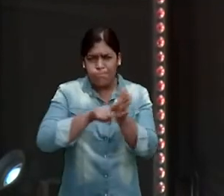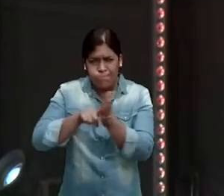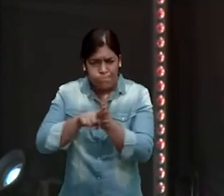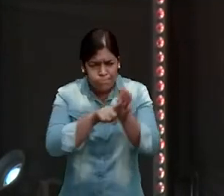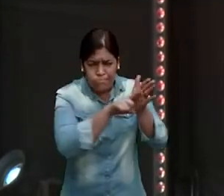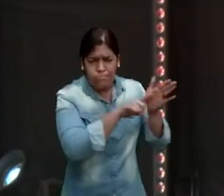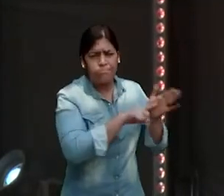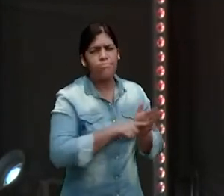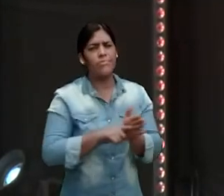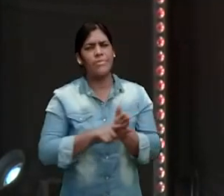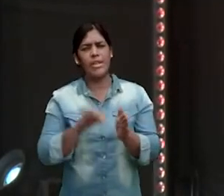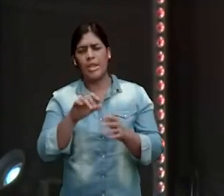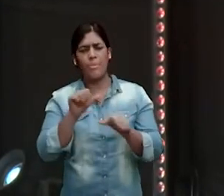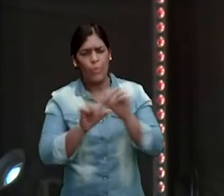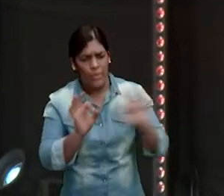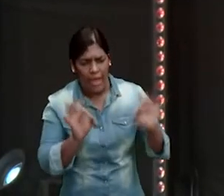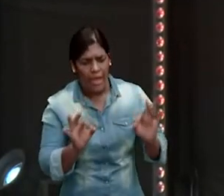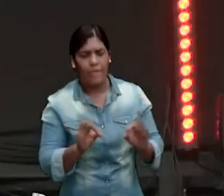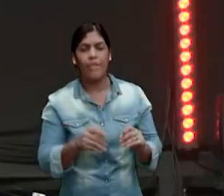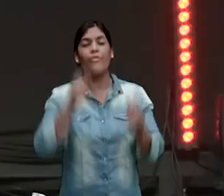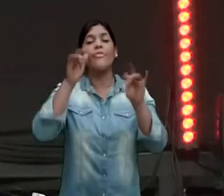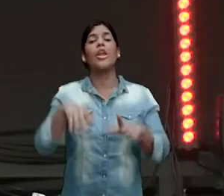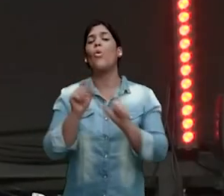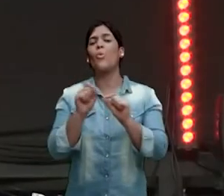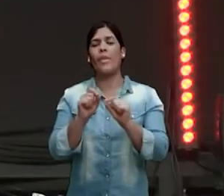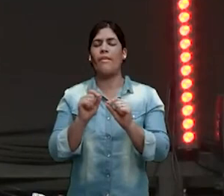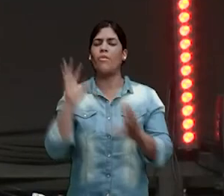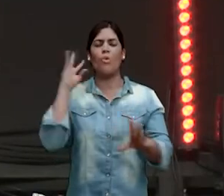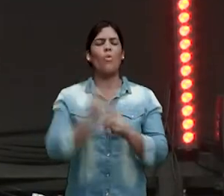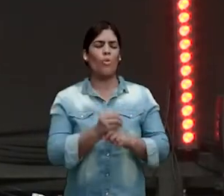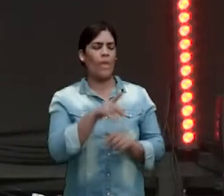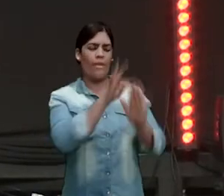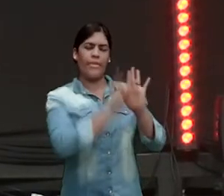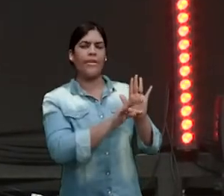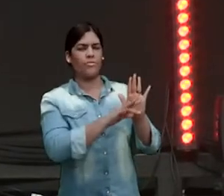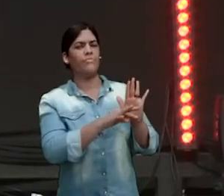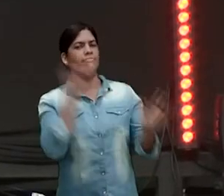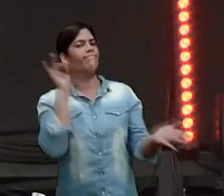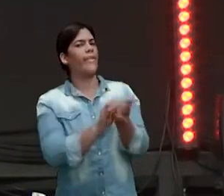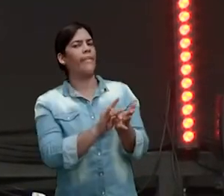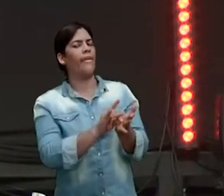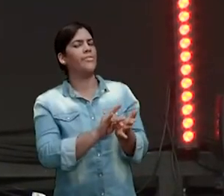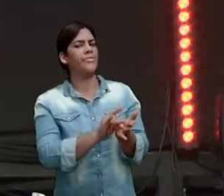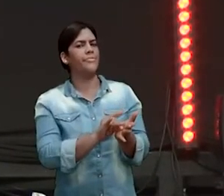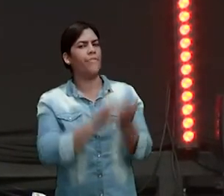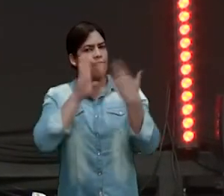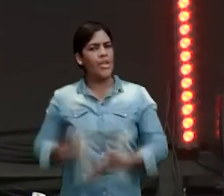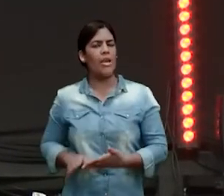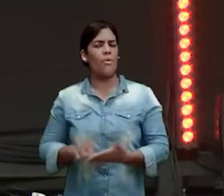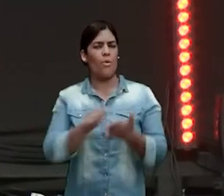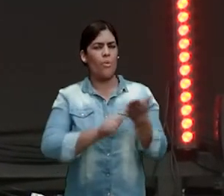alguma alteração e no final chega à conclusão se o texto é fidedigno ao autor ou